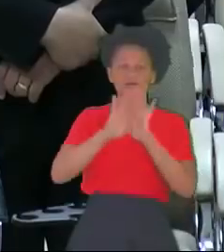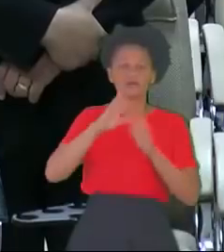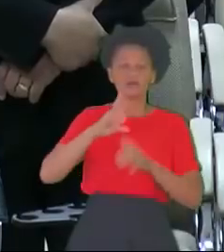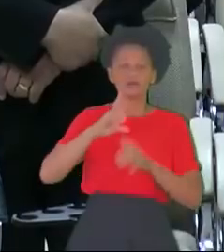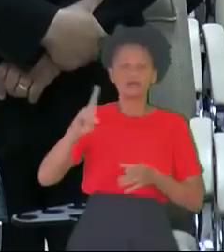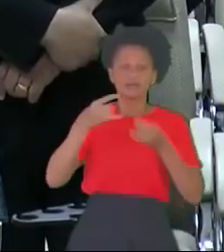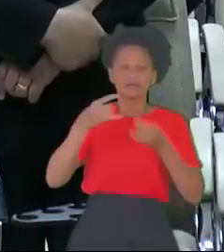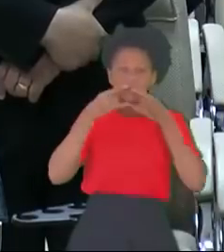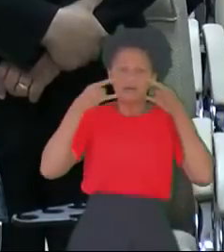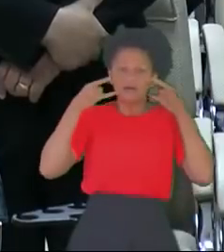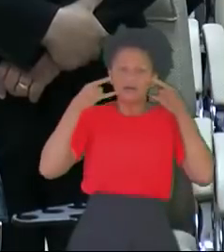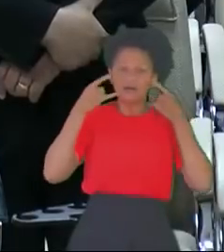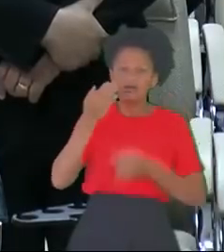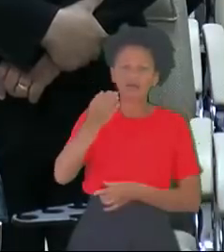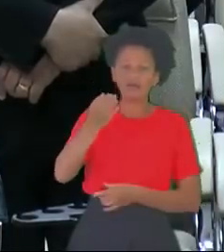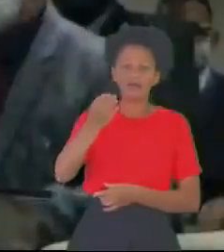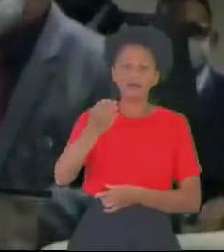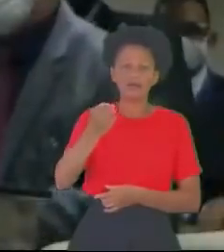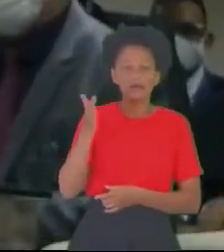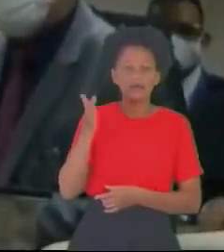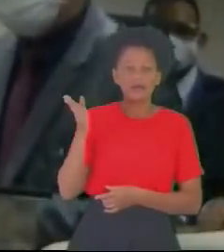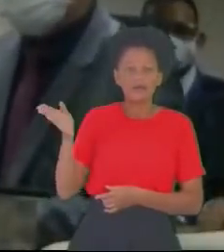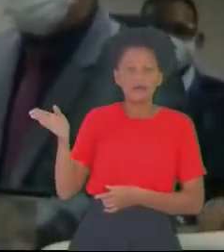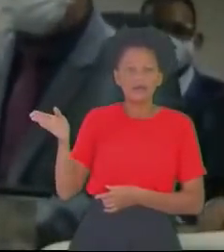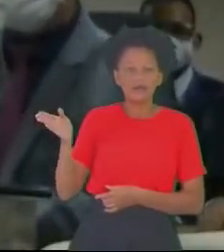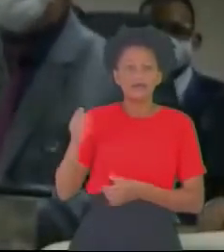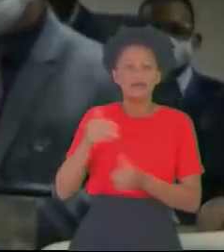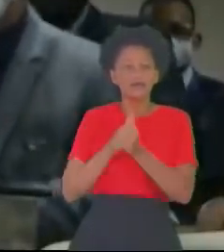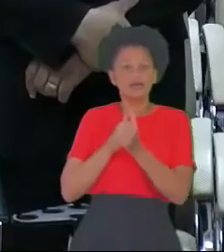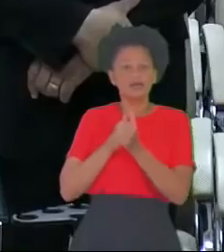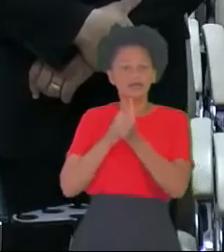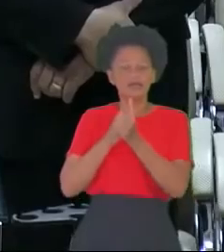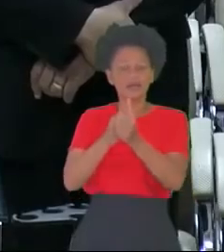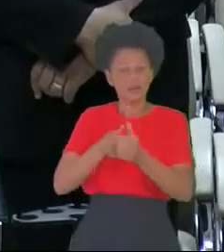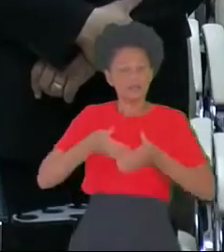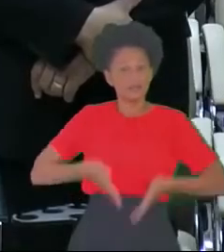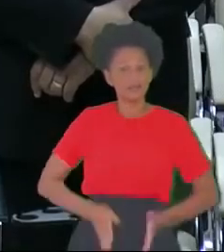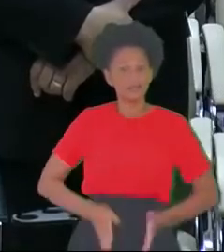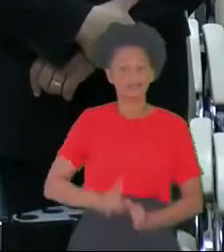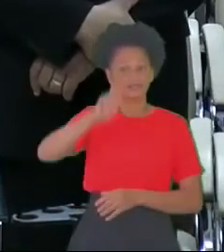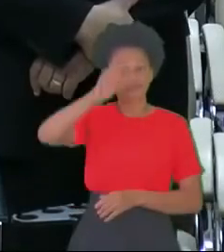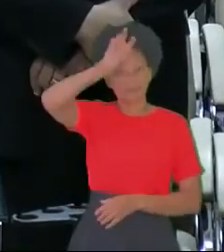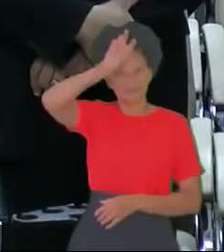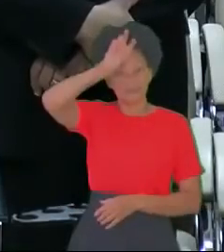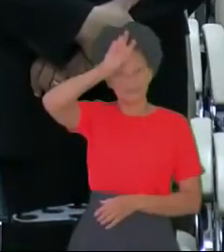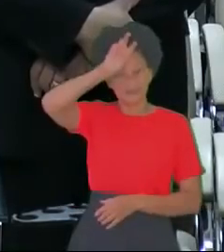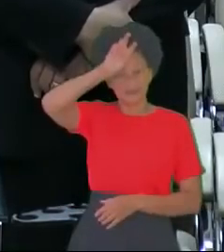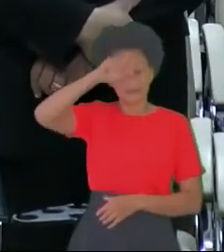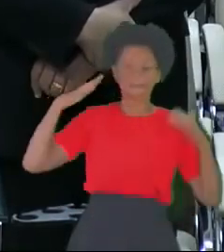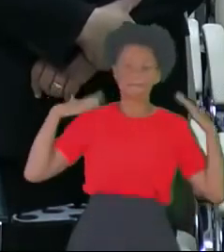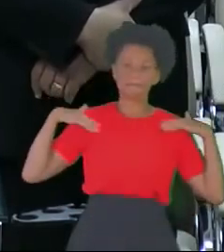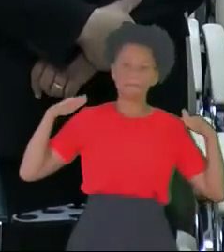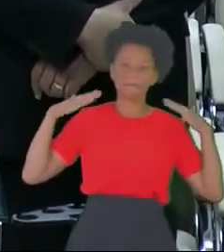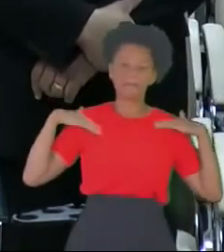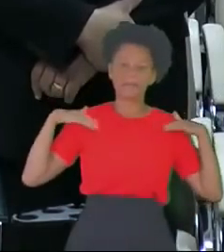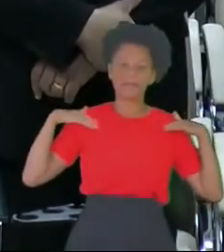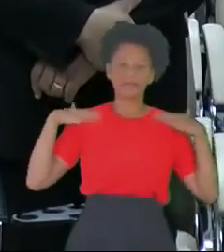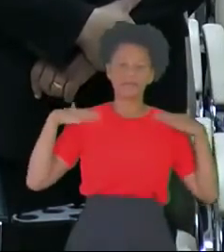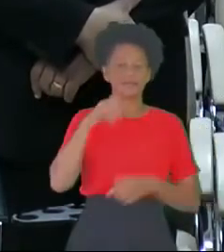Mas, rapaz, esse moço, irmão, foi nosso guia, ele é egípcio. E ele está passeando aqui em Maceió.